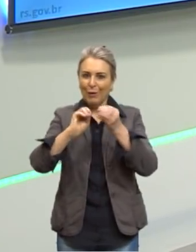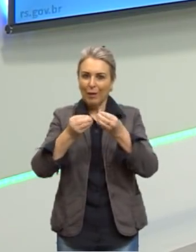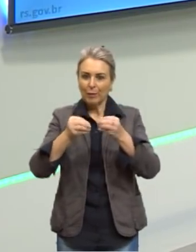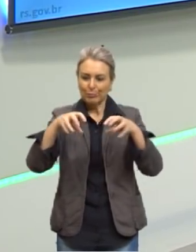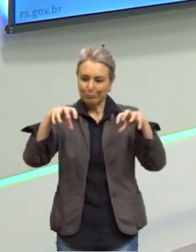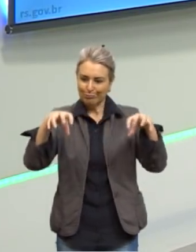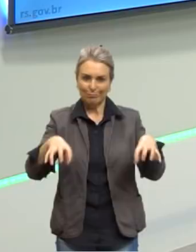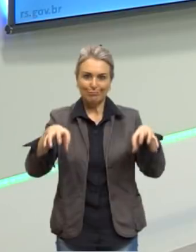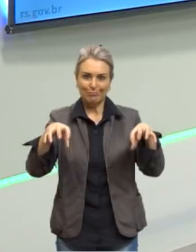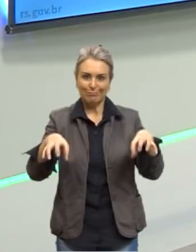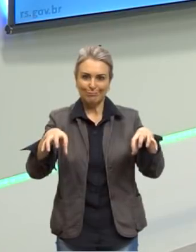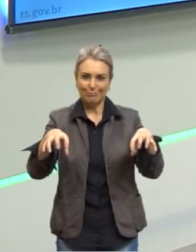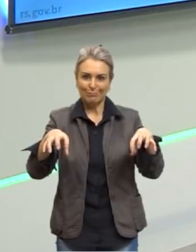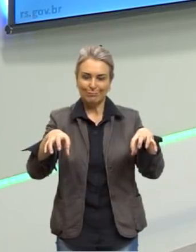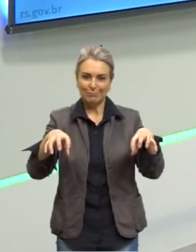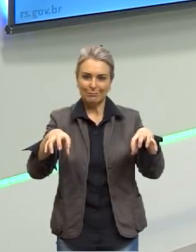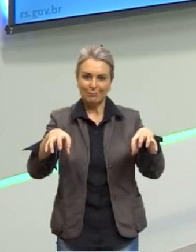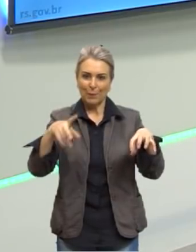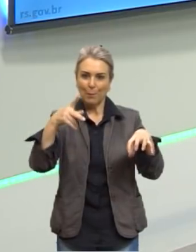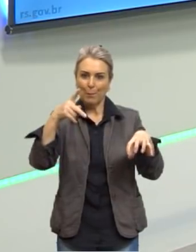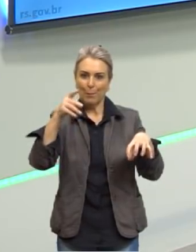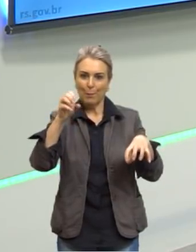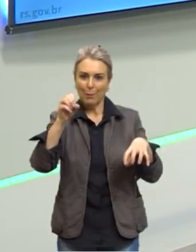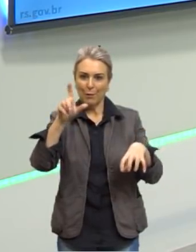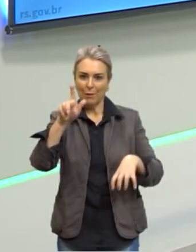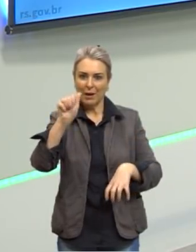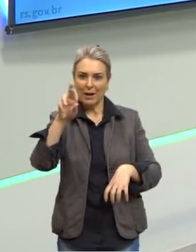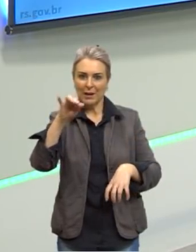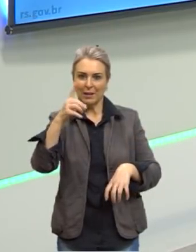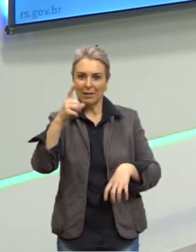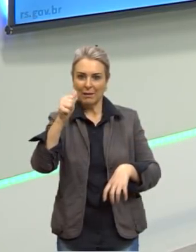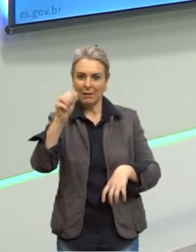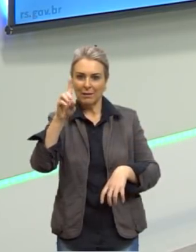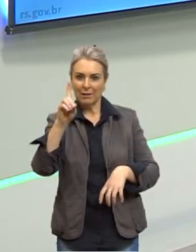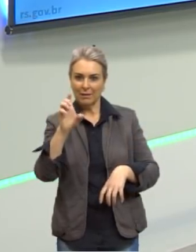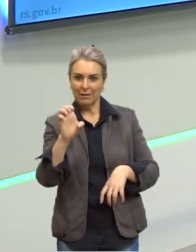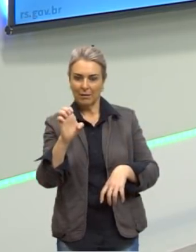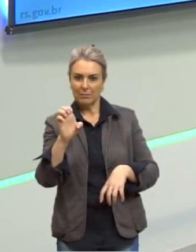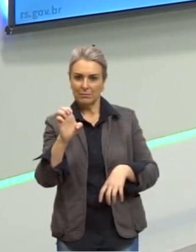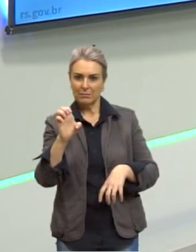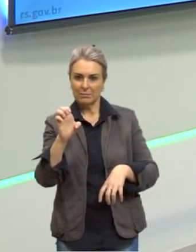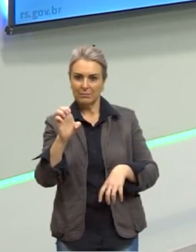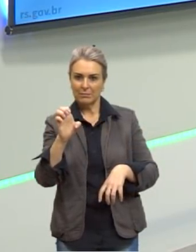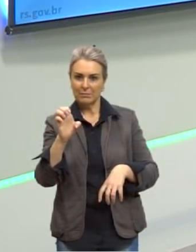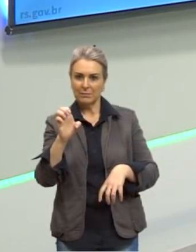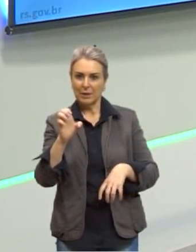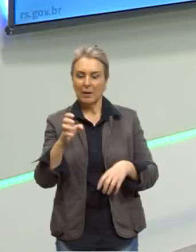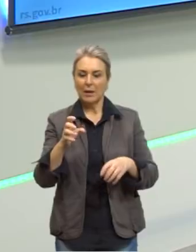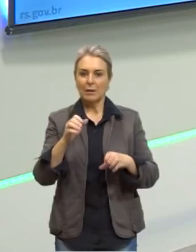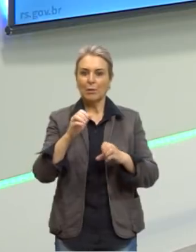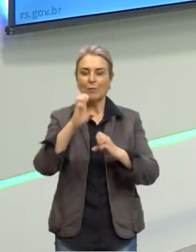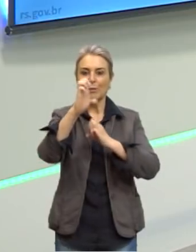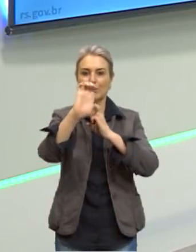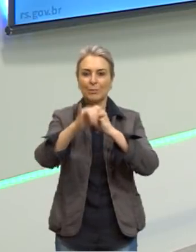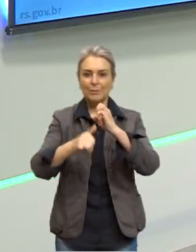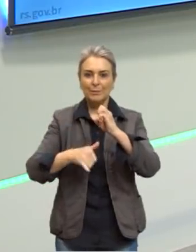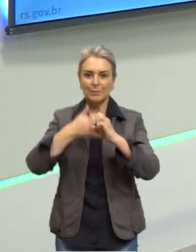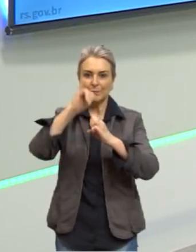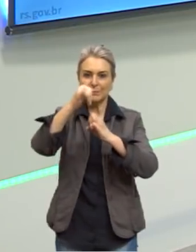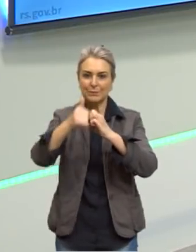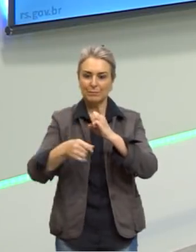e isso a gente vai levar em consideração tanto a geometria que a gente acabou de ver quanto a eletronegatividade